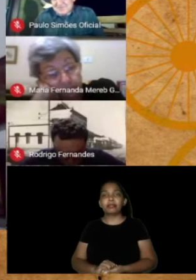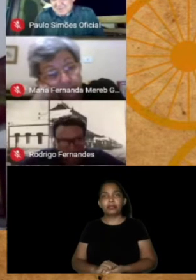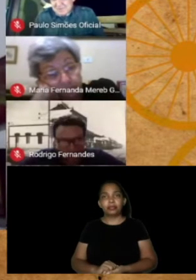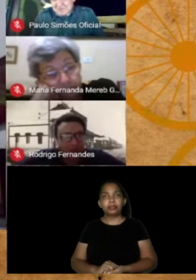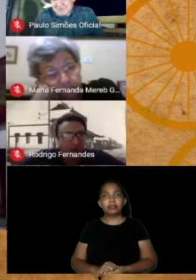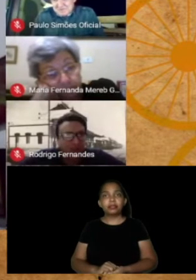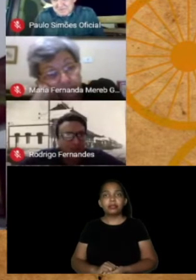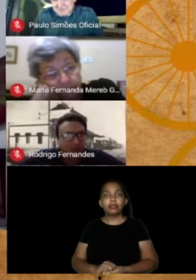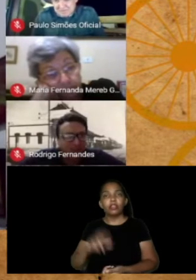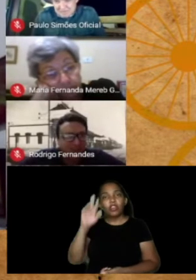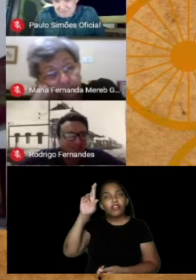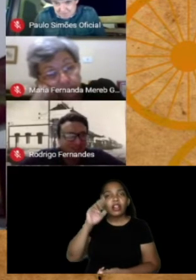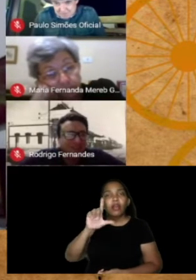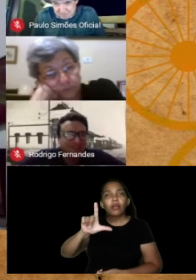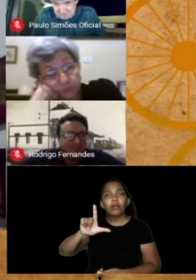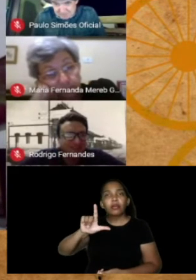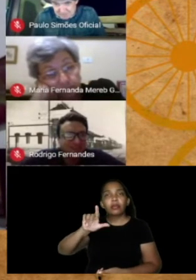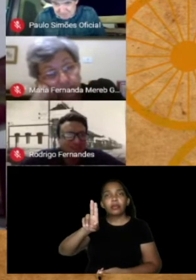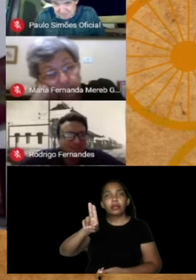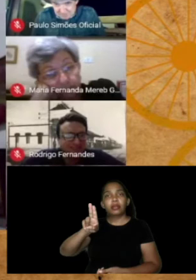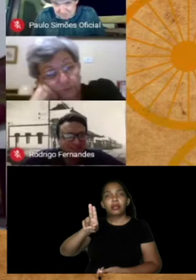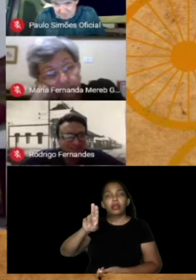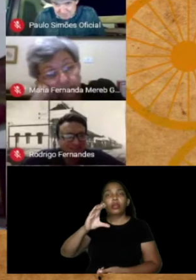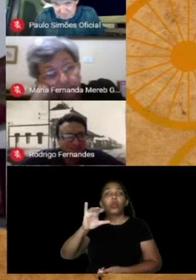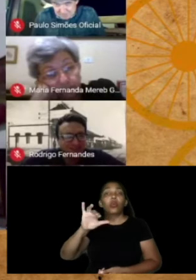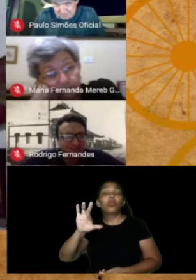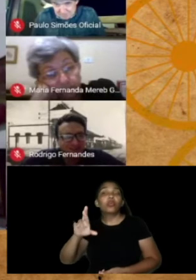Lúcio Queiroz, né, que era o prefeito na